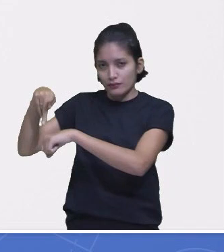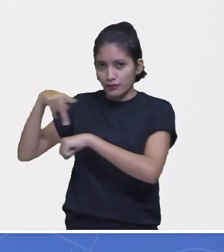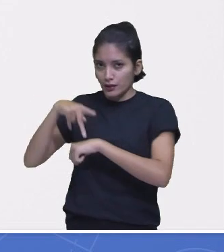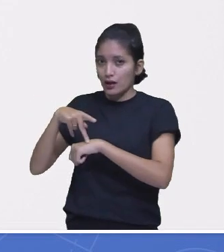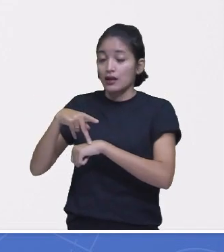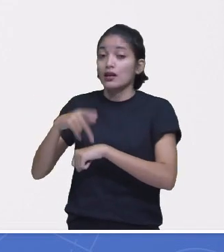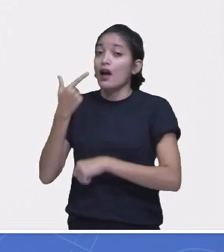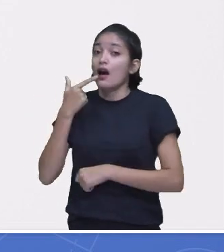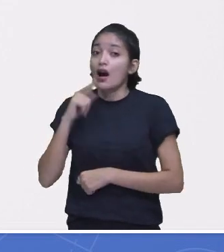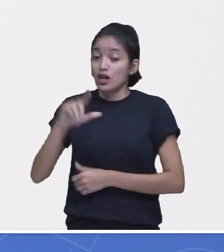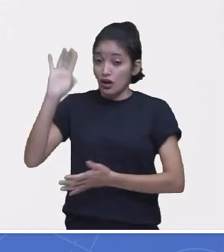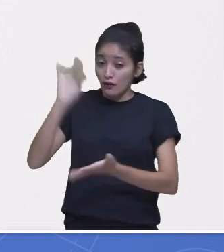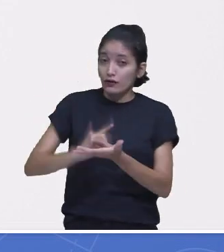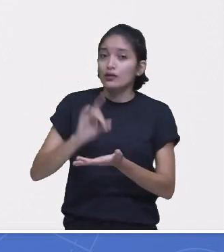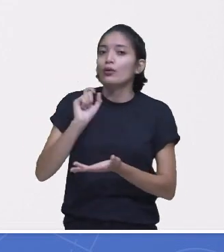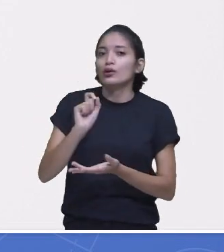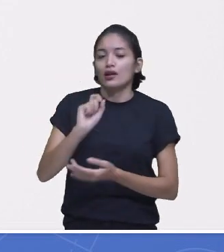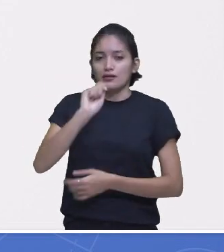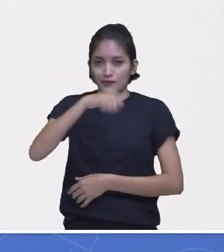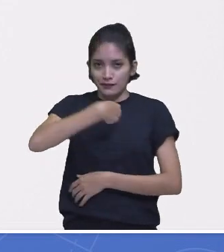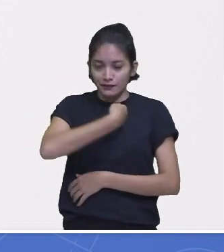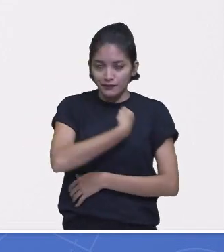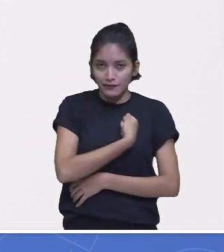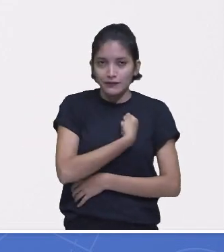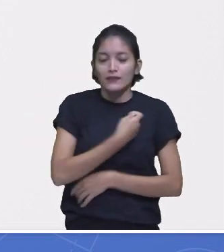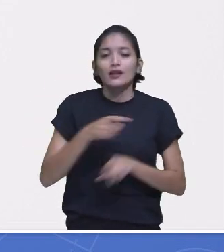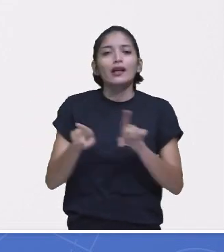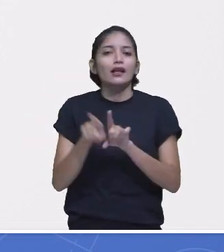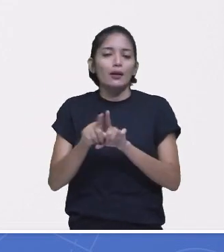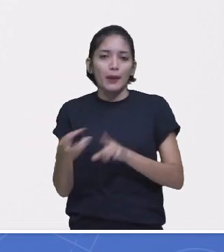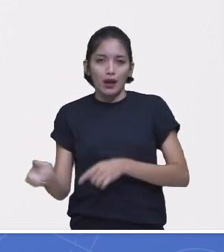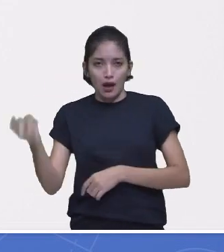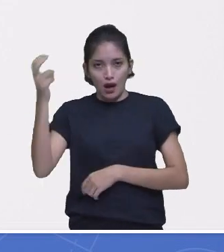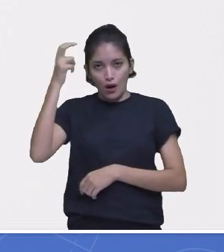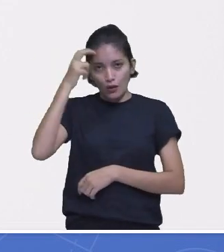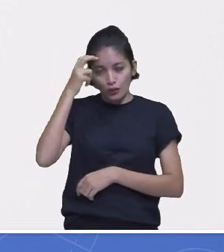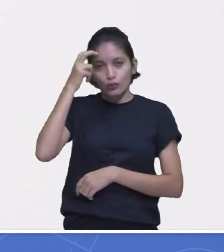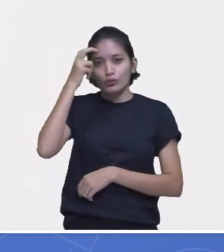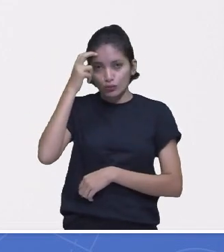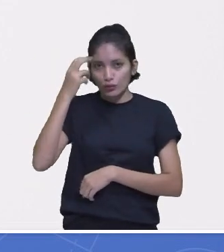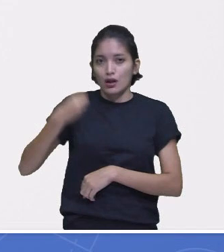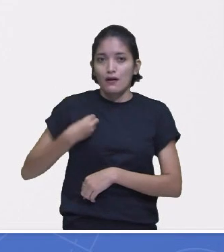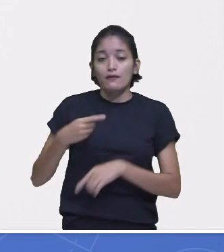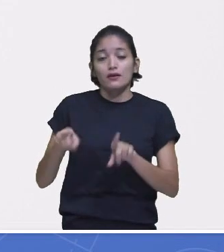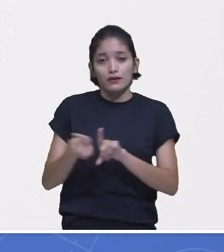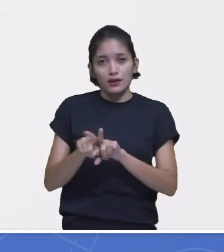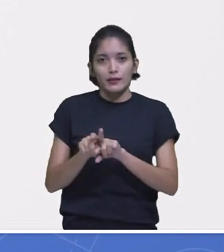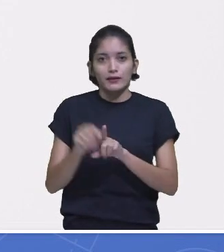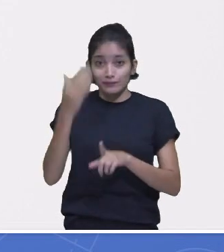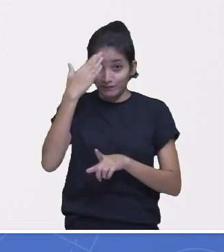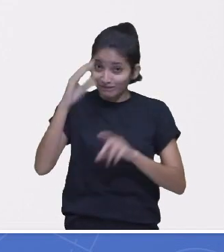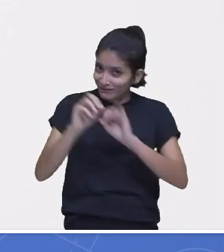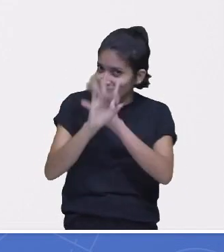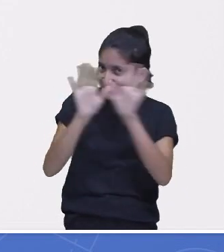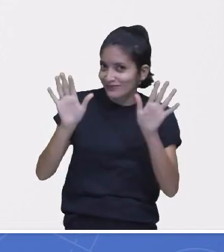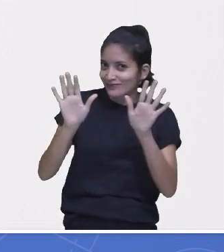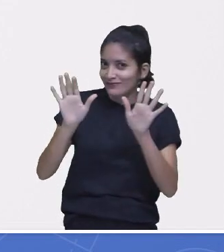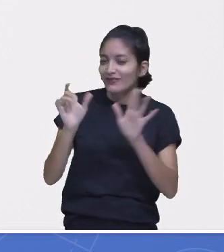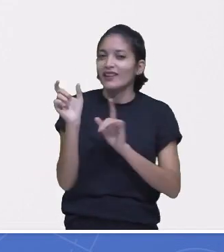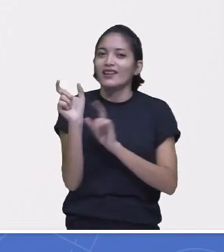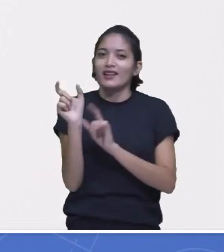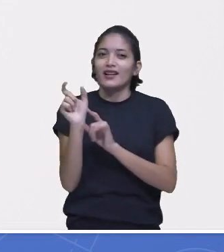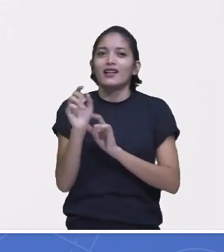cuja língua oficial é o espanhol, e a cultura espanhola e hispânica está muito presente ali. Deu para entender aí o sinônimo